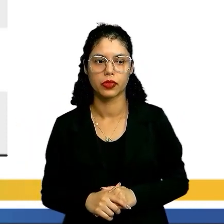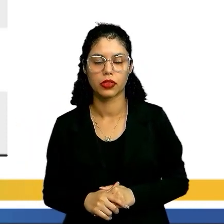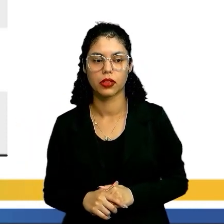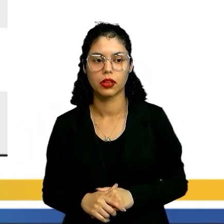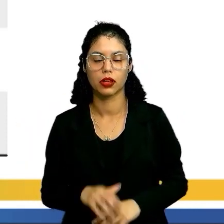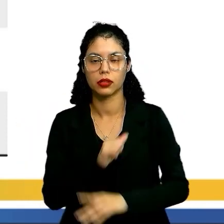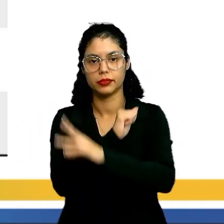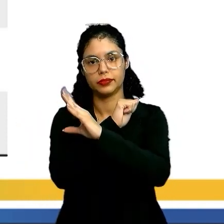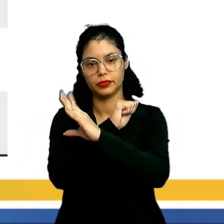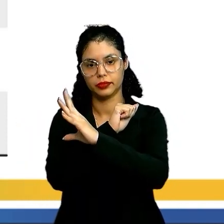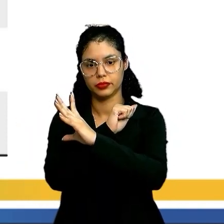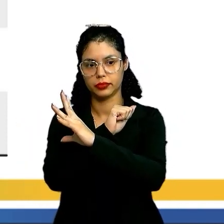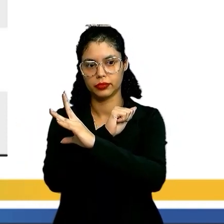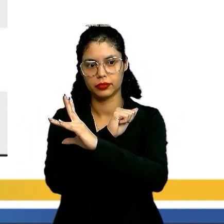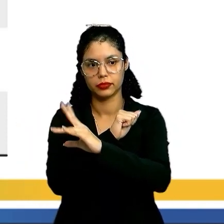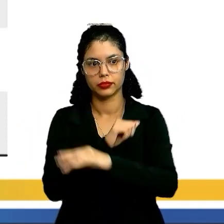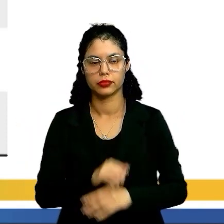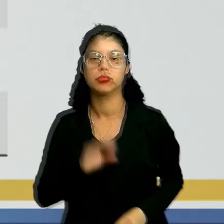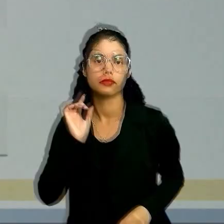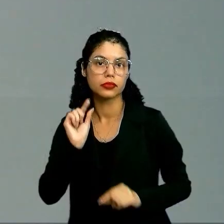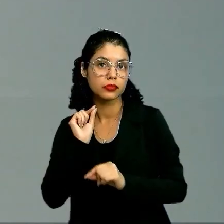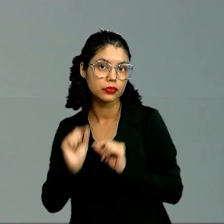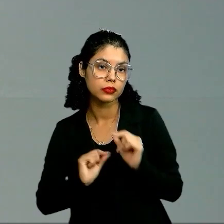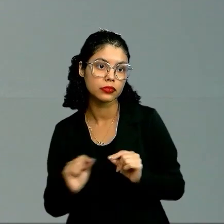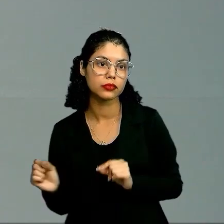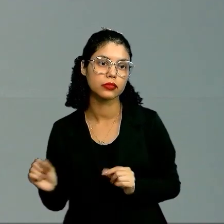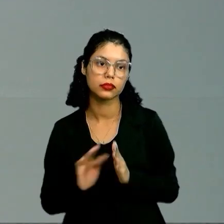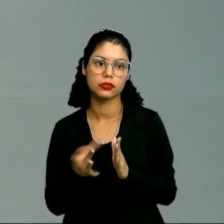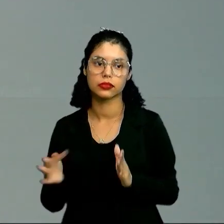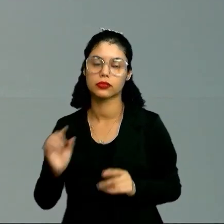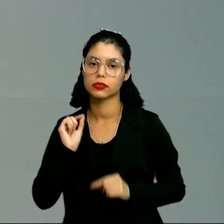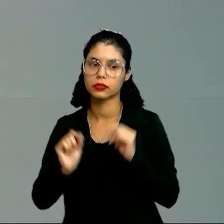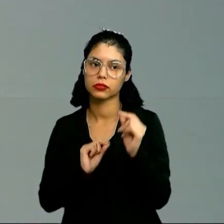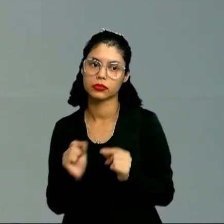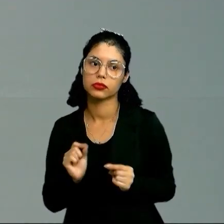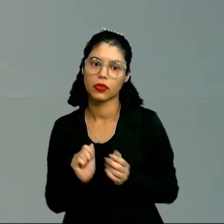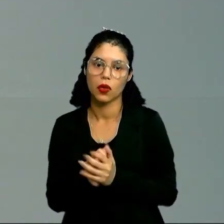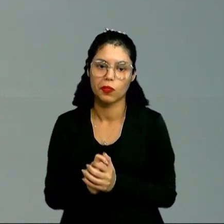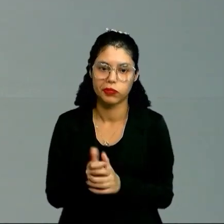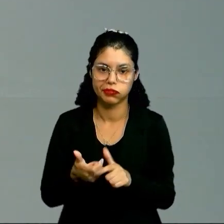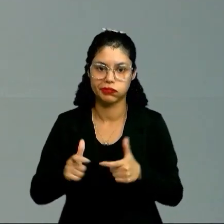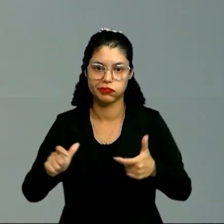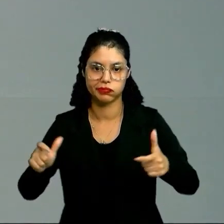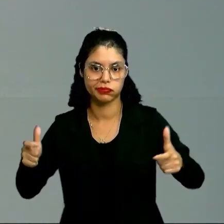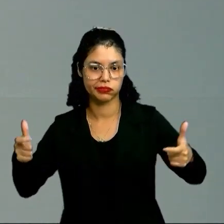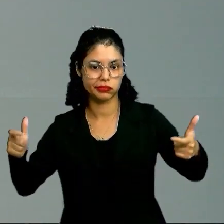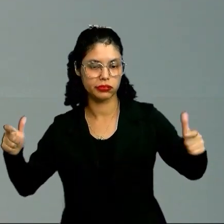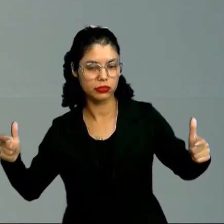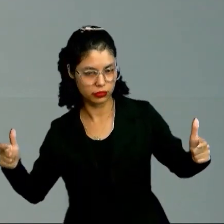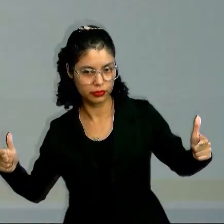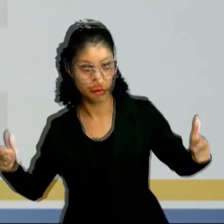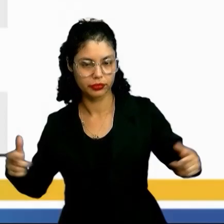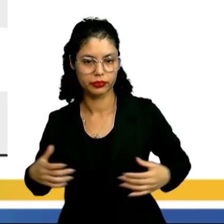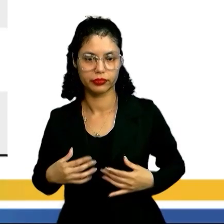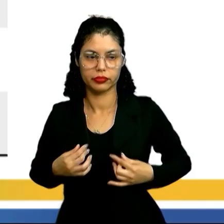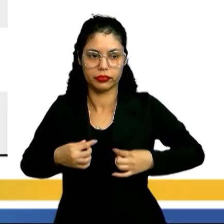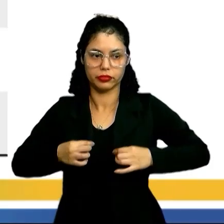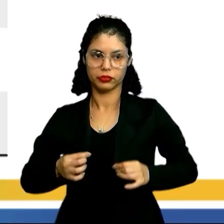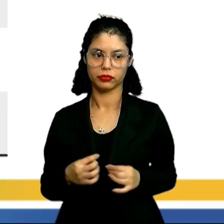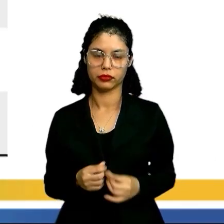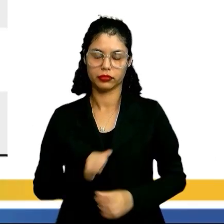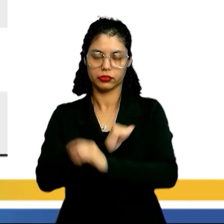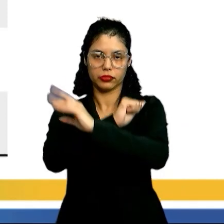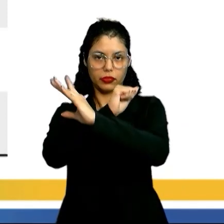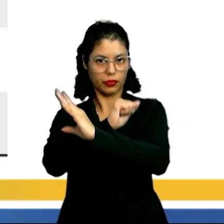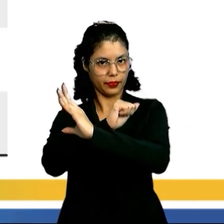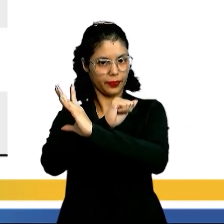sementes, tá? Aqui mais, pessoal, ele vai ter a função, no caso, da expansão, né, da planta aí, tá?